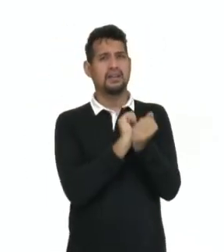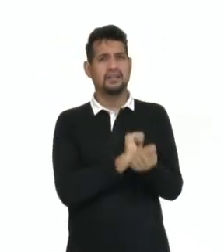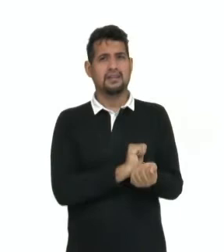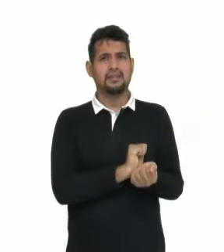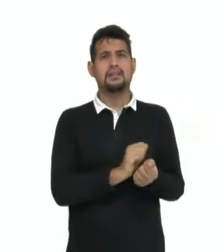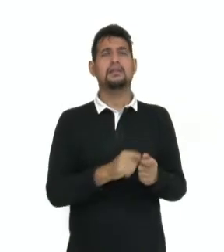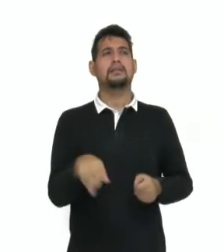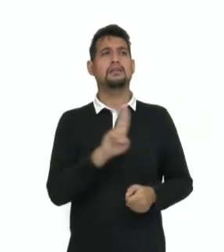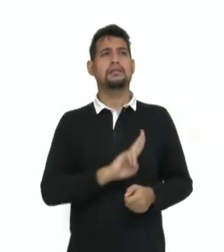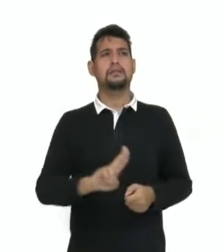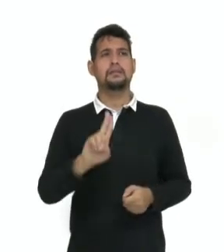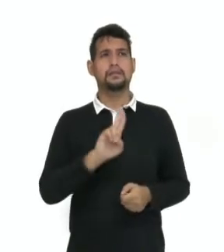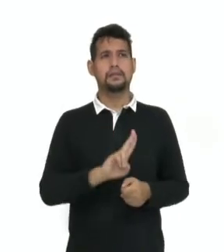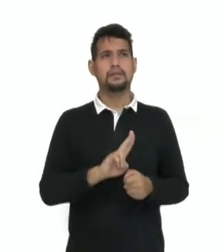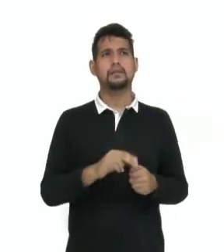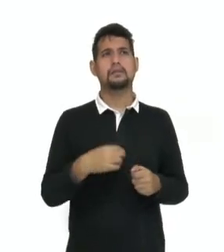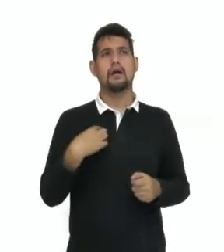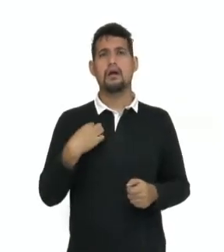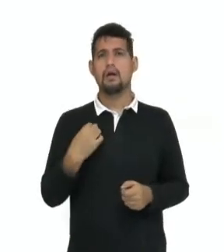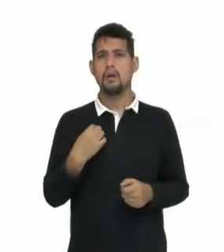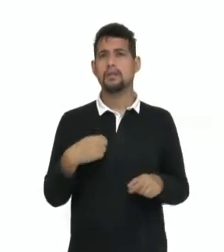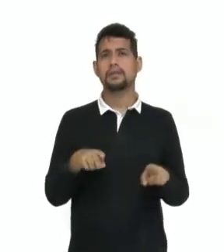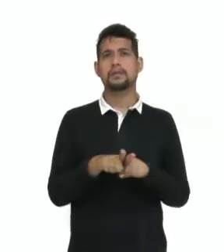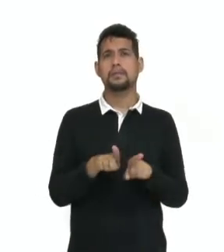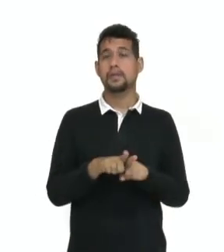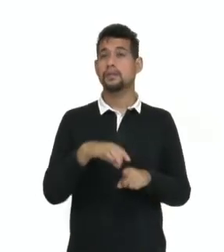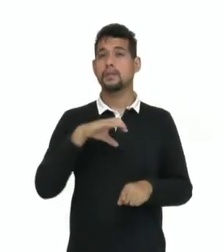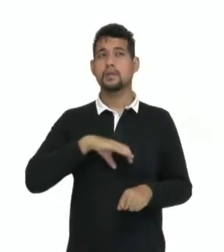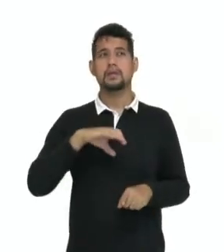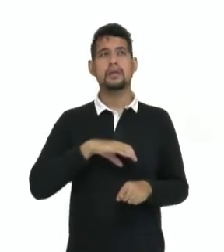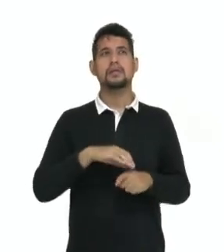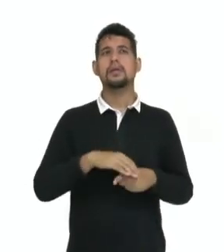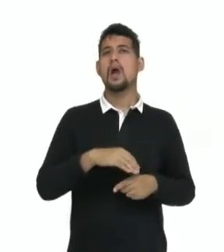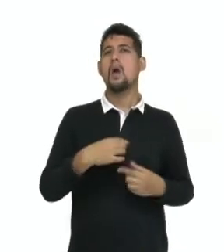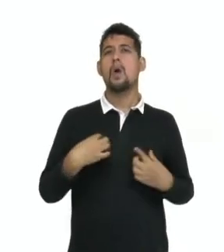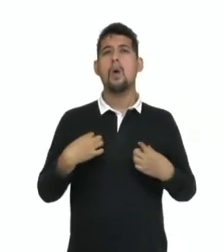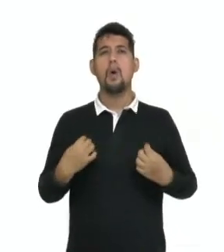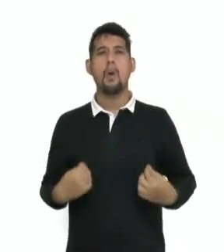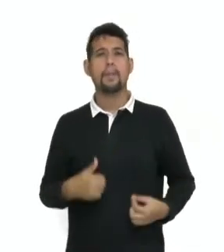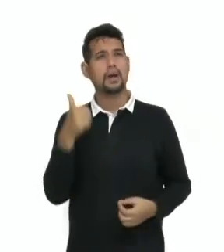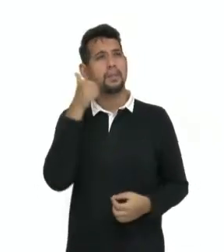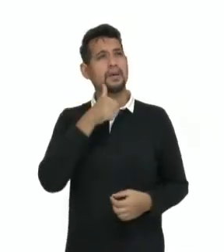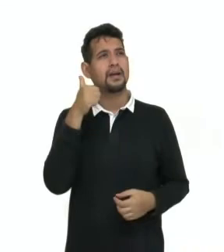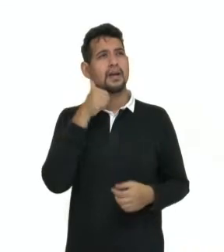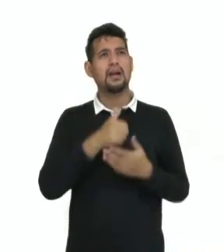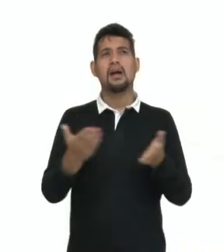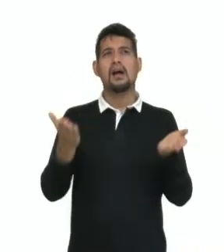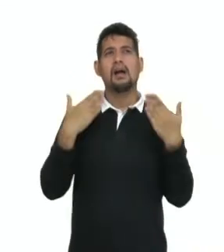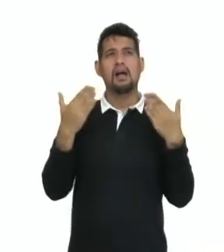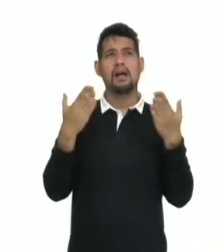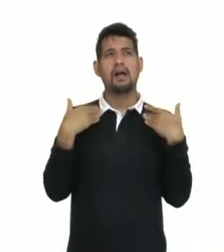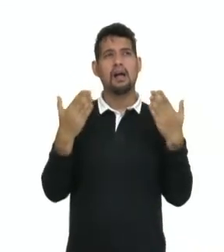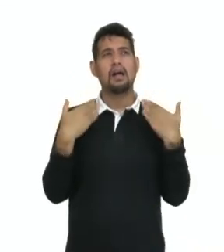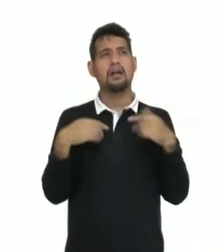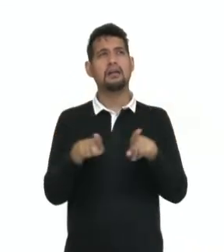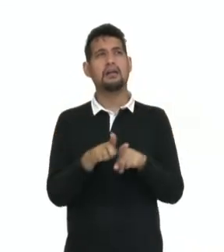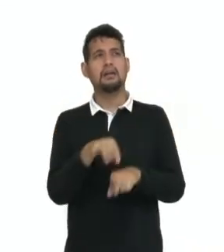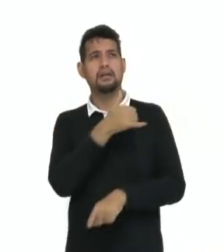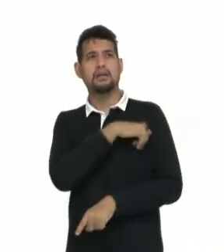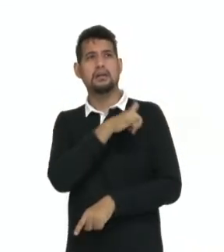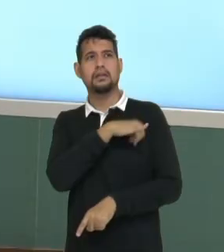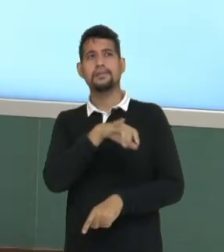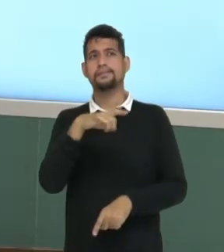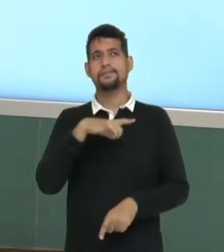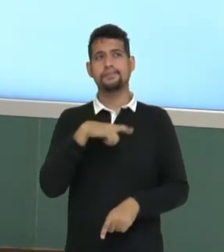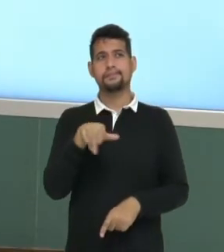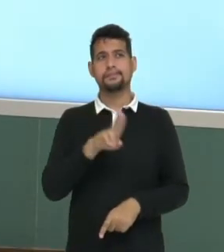código de conduta portuguesa, os vestidos das mulheres que mesmo, né? No calor do Rio de Janeiro mantinham a moda europeia. E